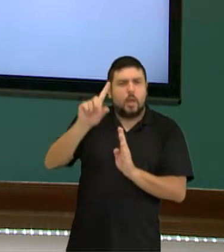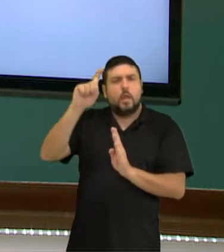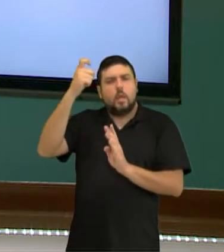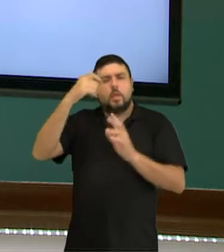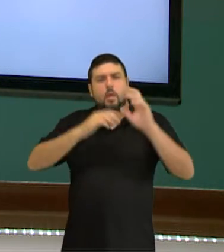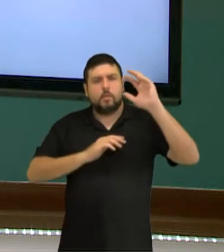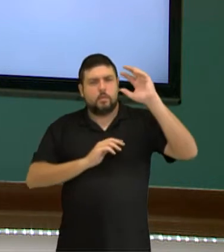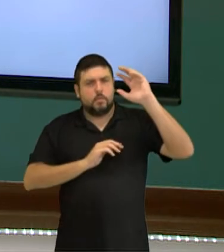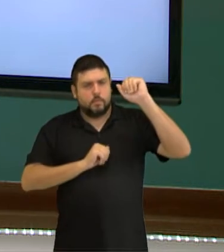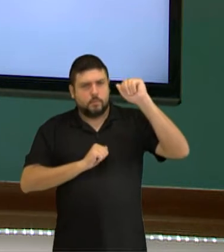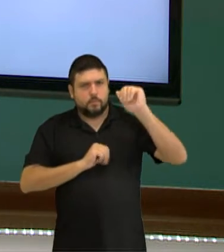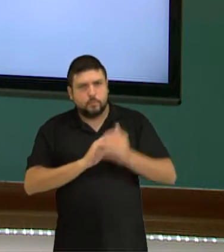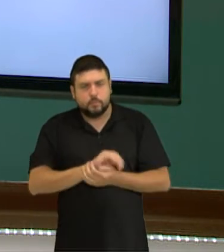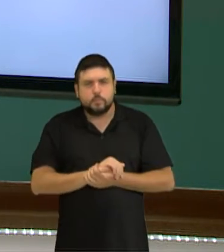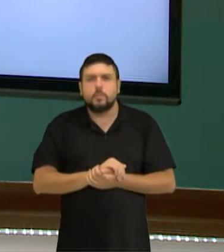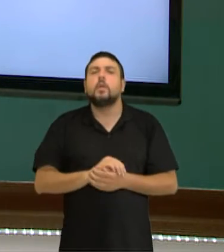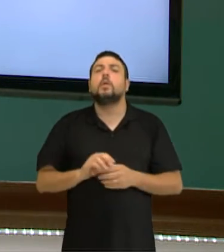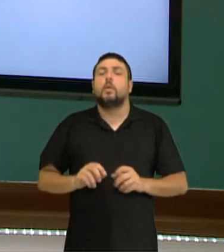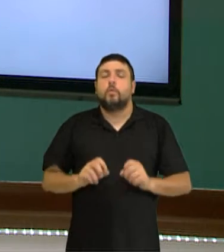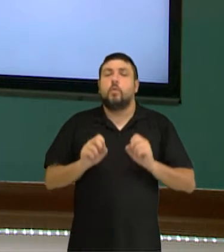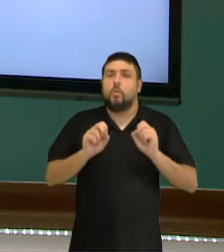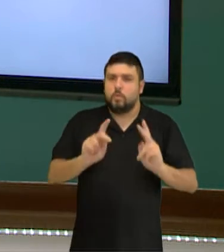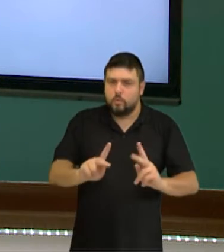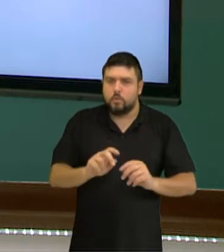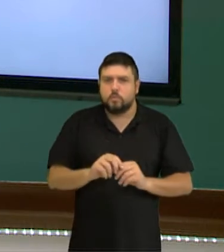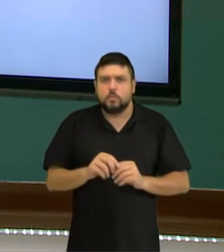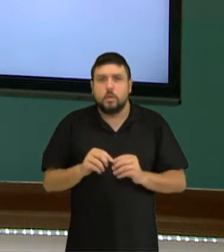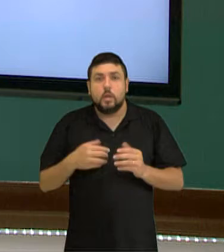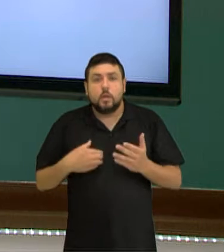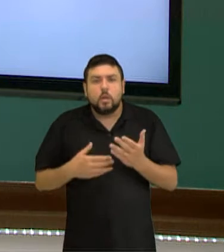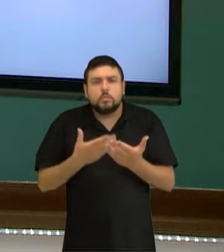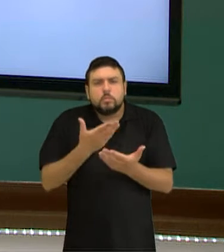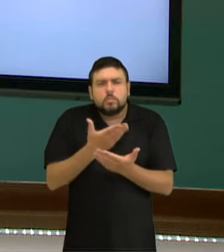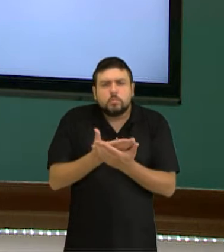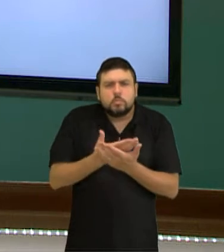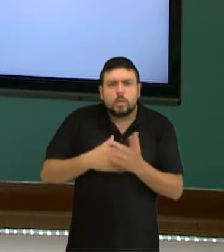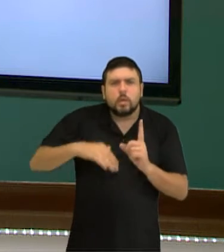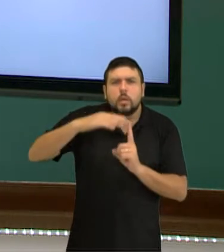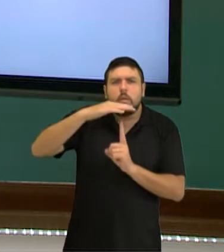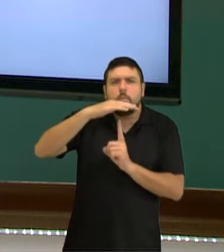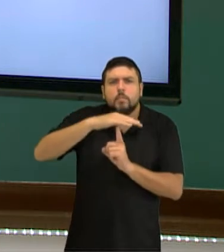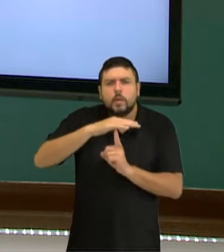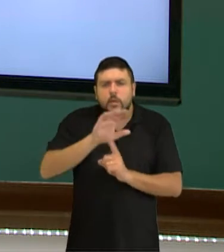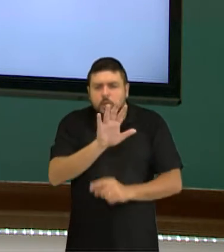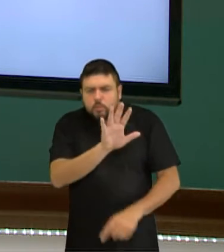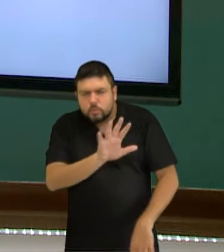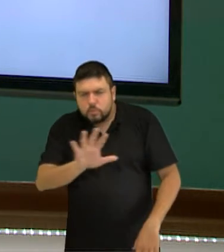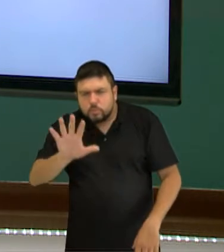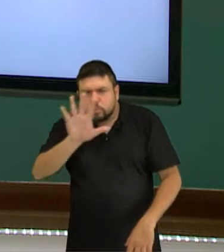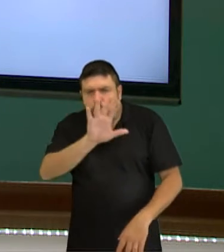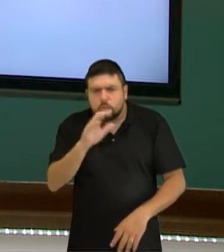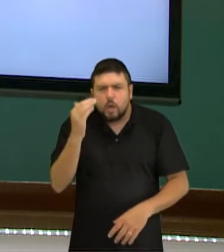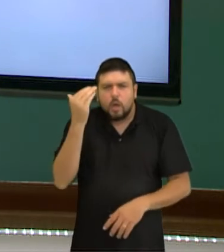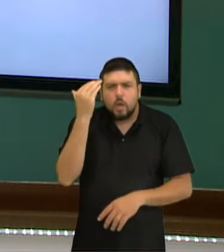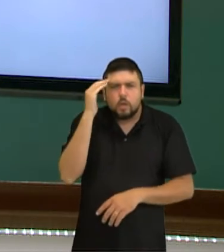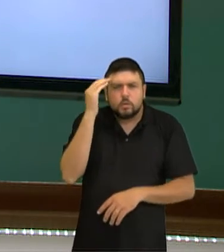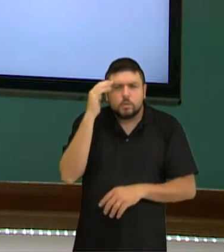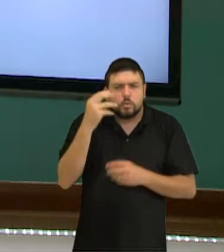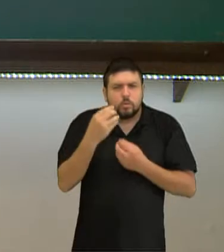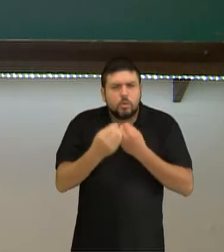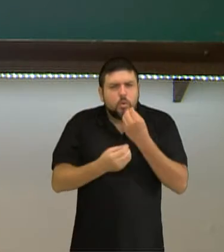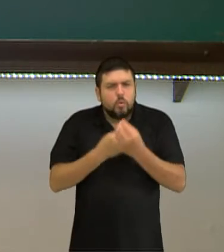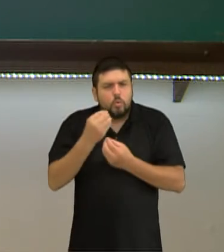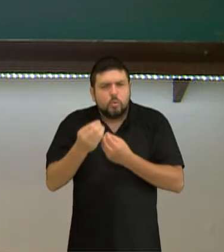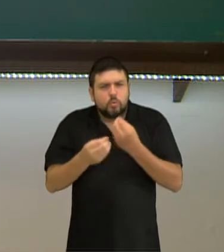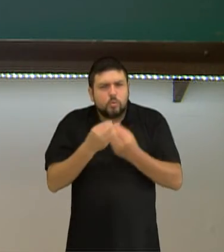do território paranaense, é, em grande parte, entender esse desenho do mapa do Brasil atual, através, por exemplo,